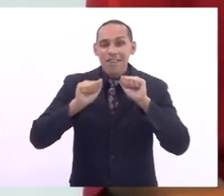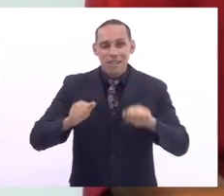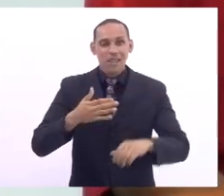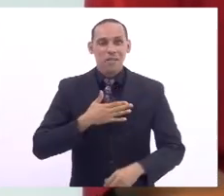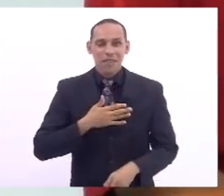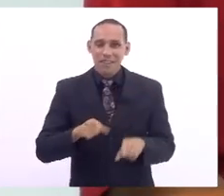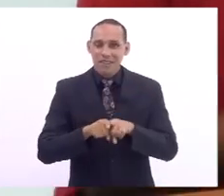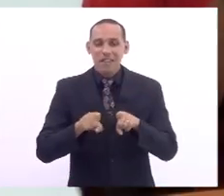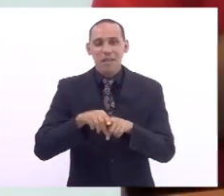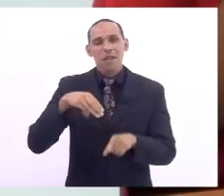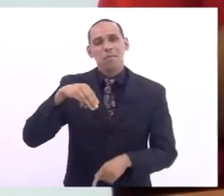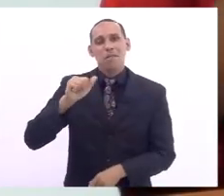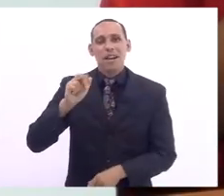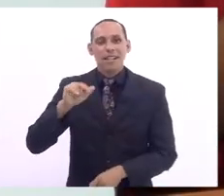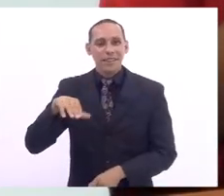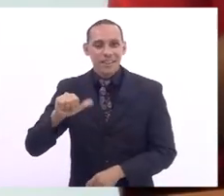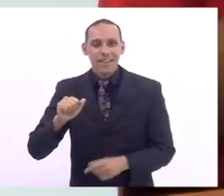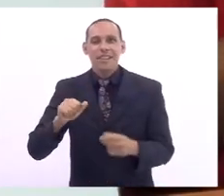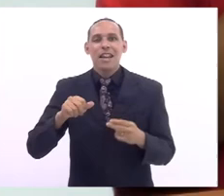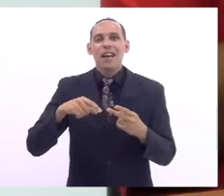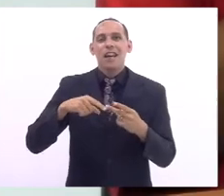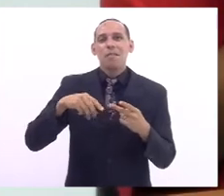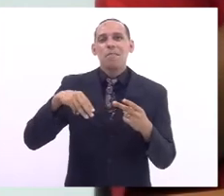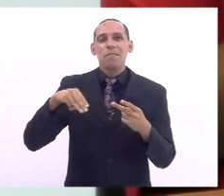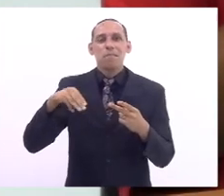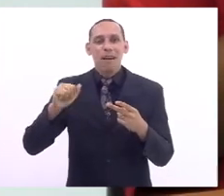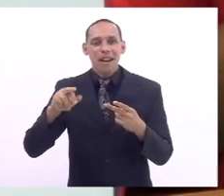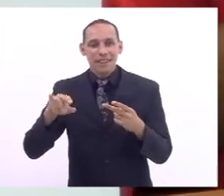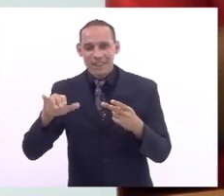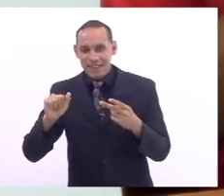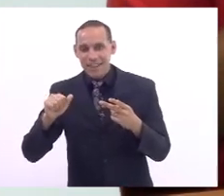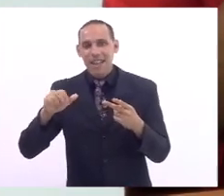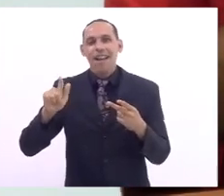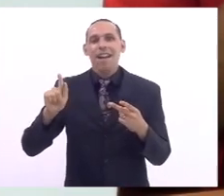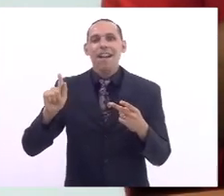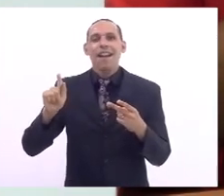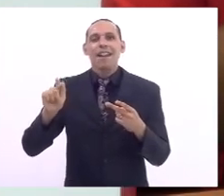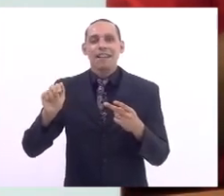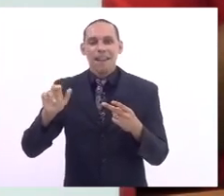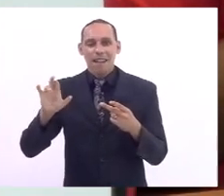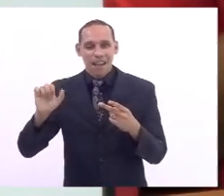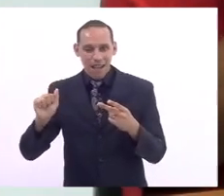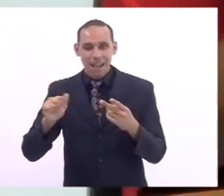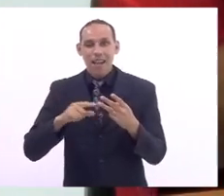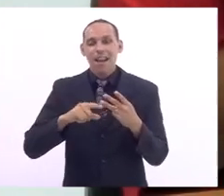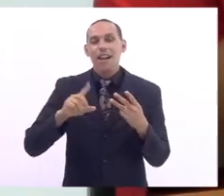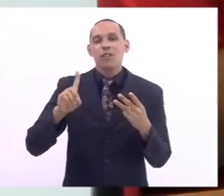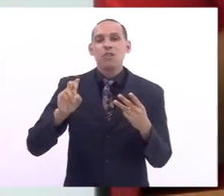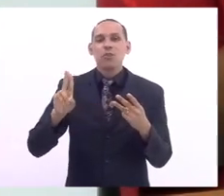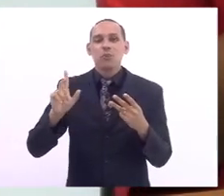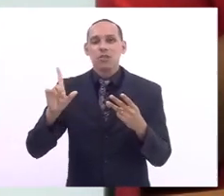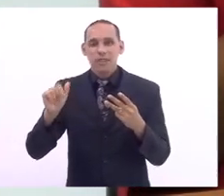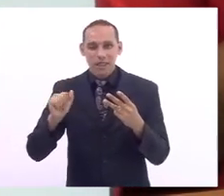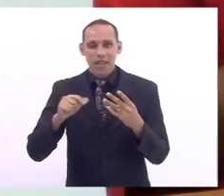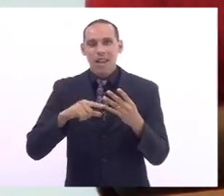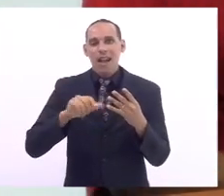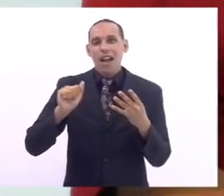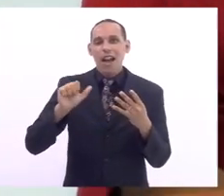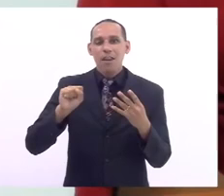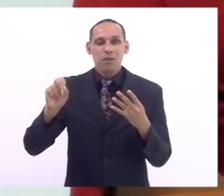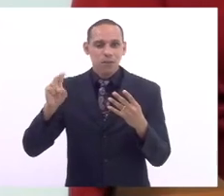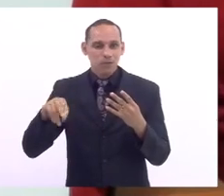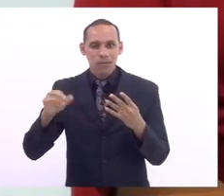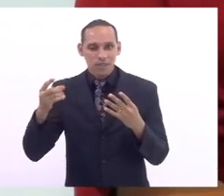não é a Marinha na guerra Marina Assunção a Duda O que é o Jessé Jessé o tempo todo articulou